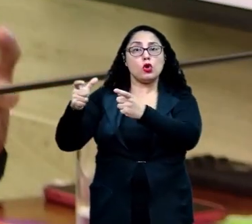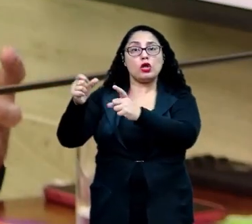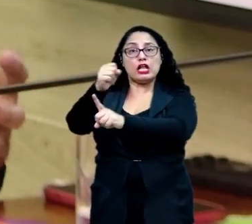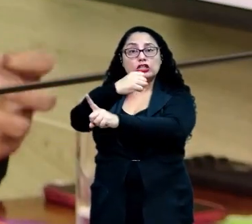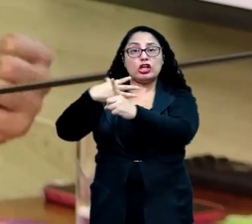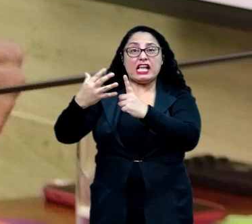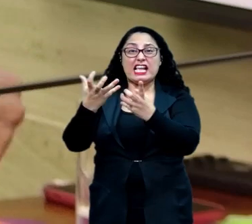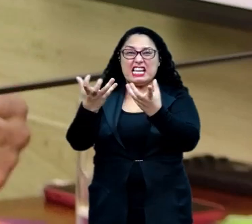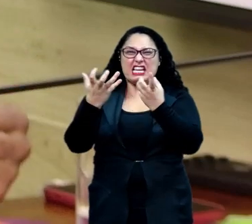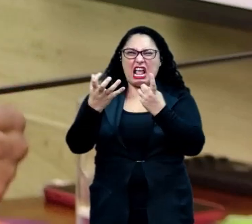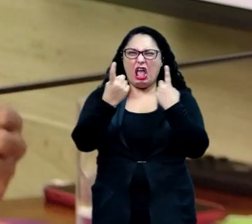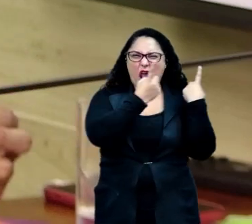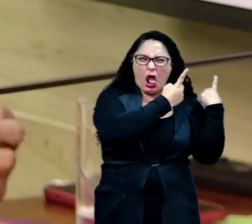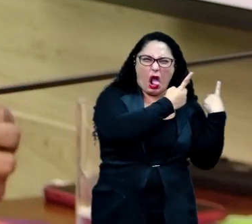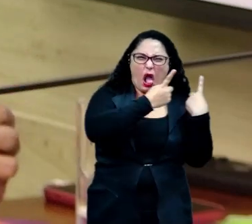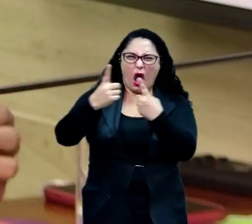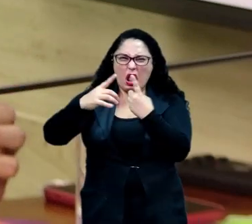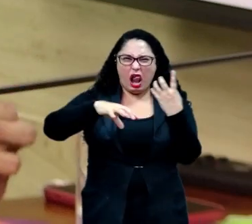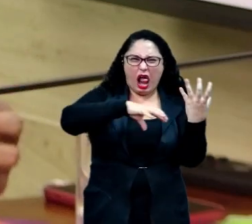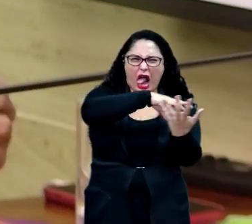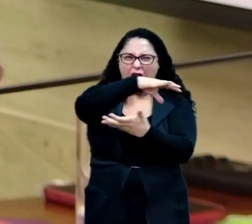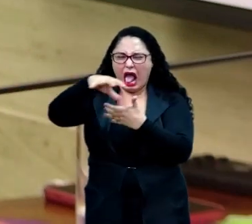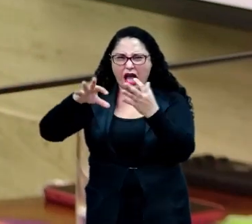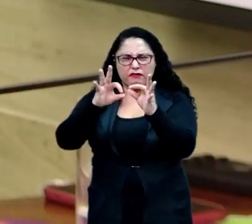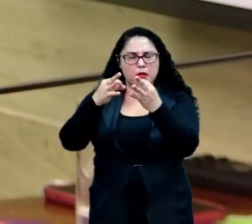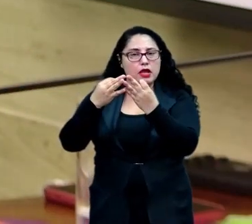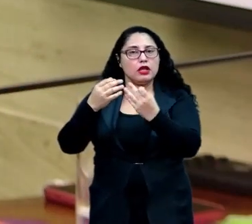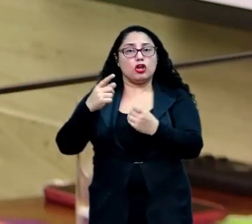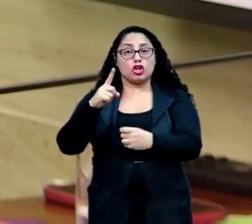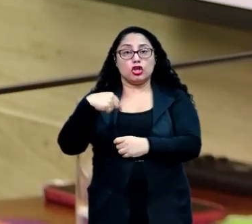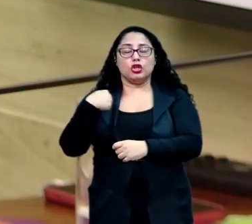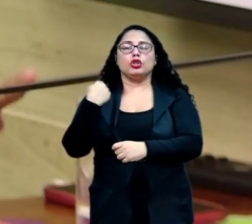gente quer subverter a ordem da família, é porque